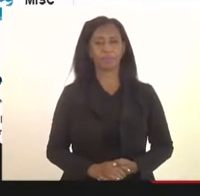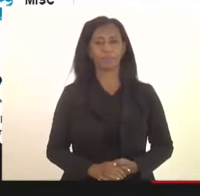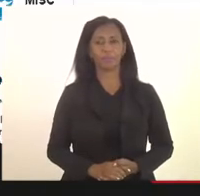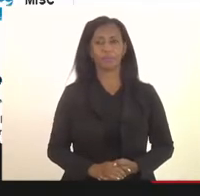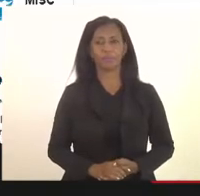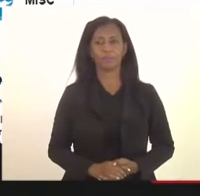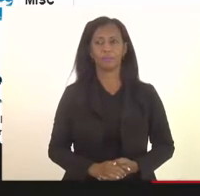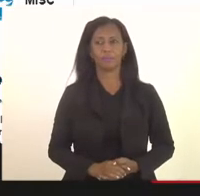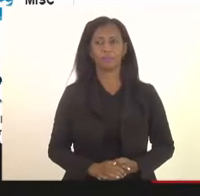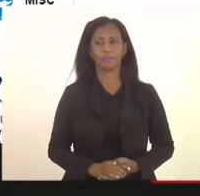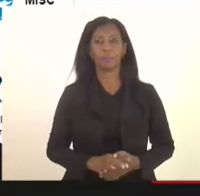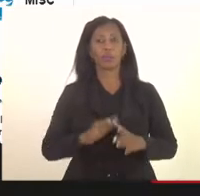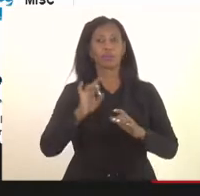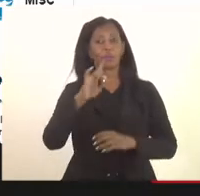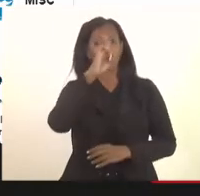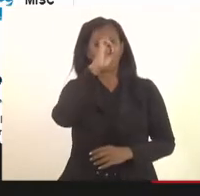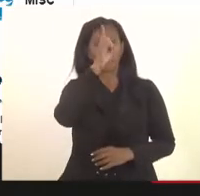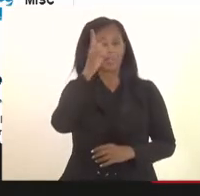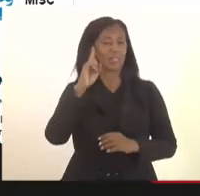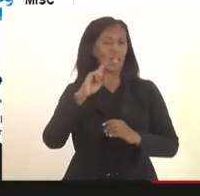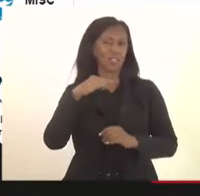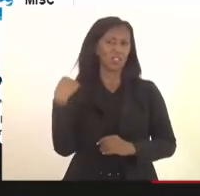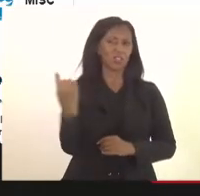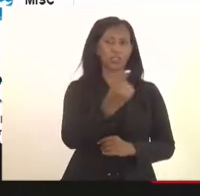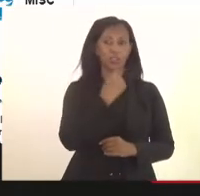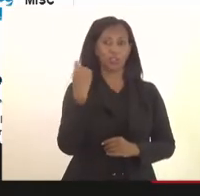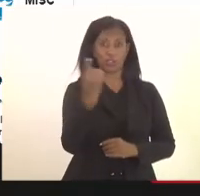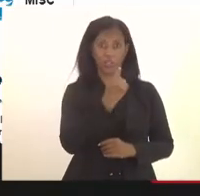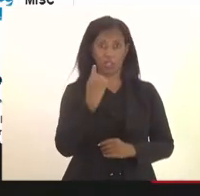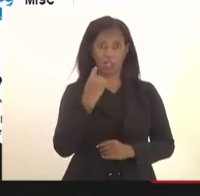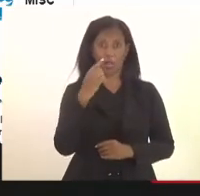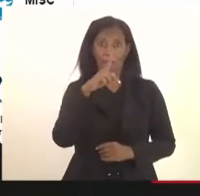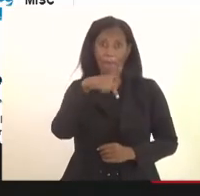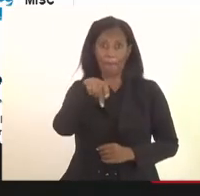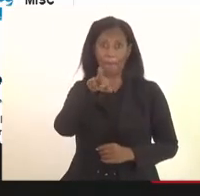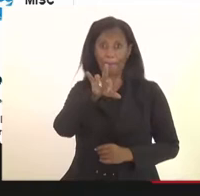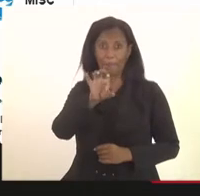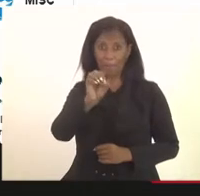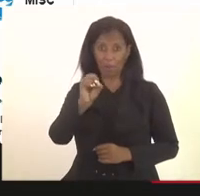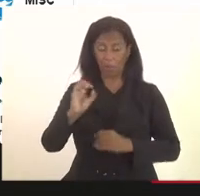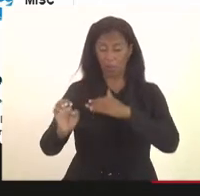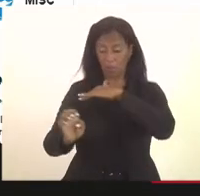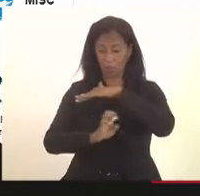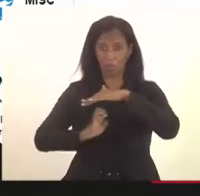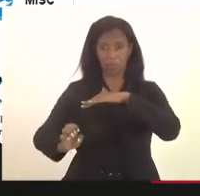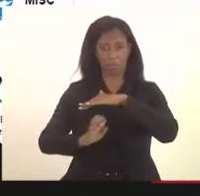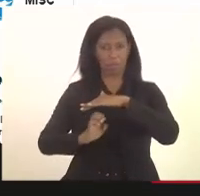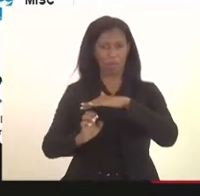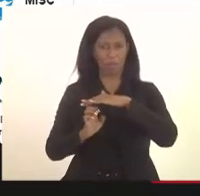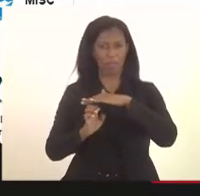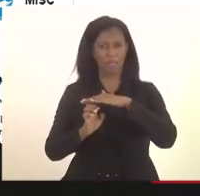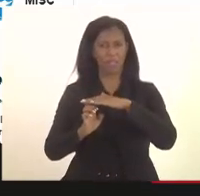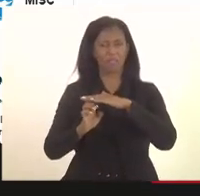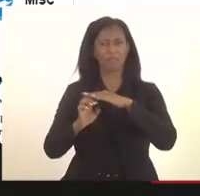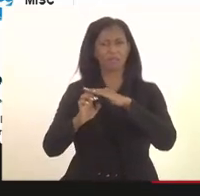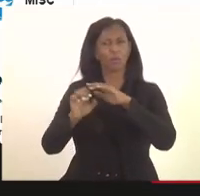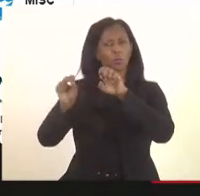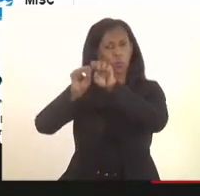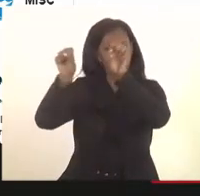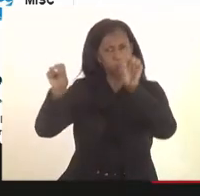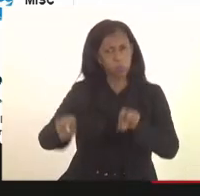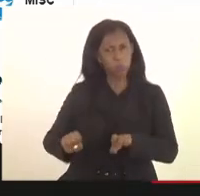Para deixar aqui uma ideia geral, a Petronas realmente é uma empresa totalmente integrada, nós estamos desde a área de exploração e